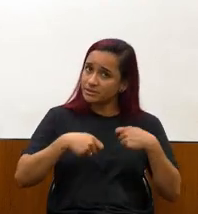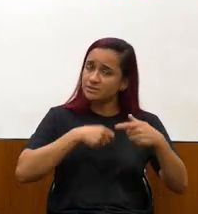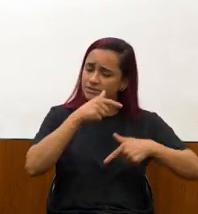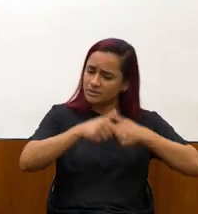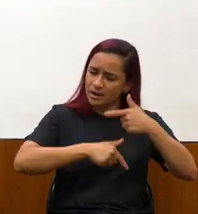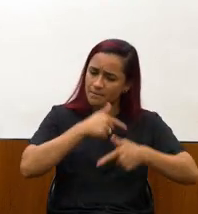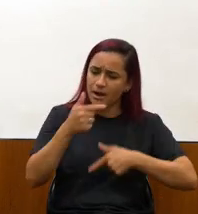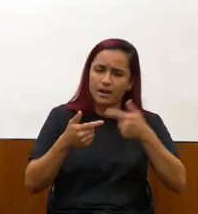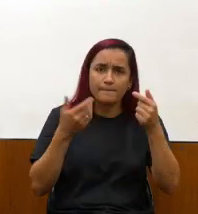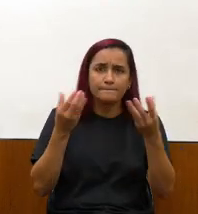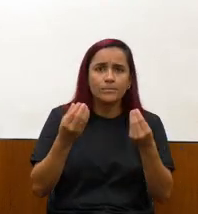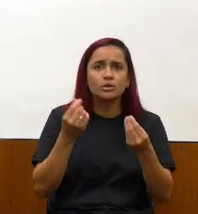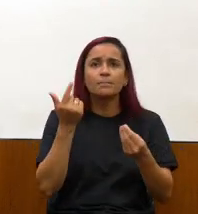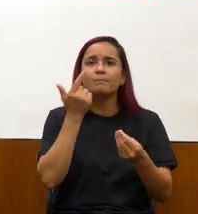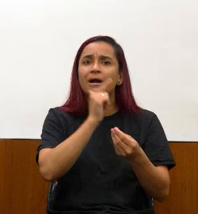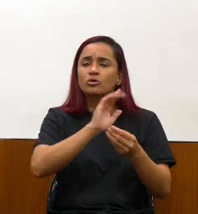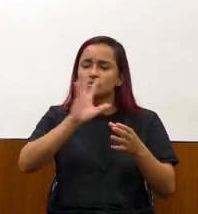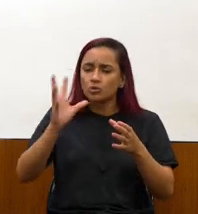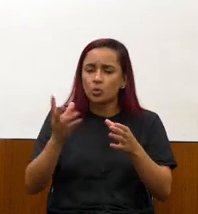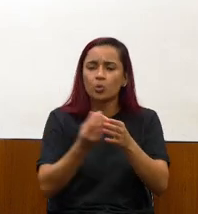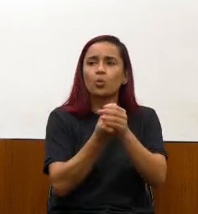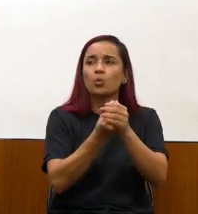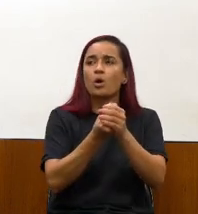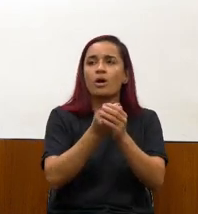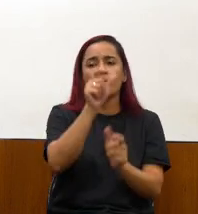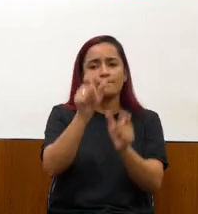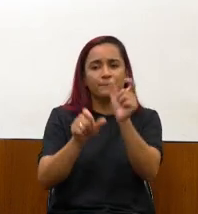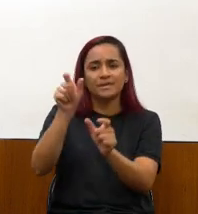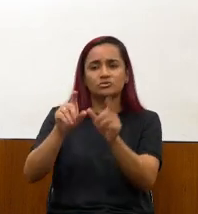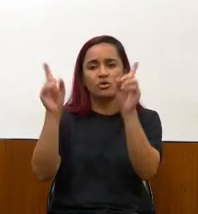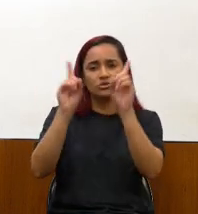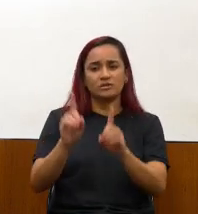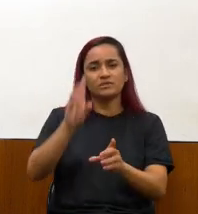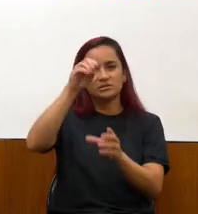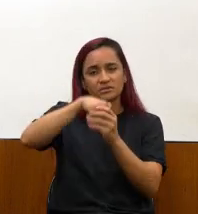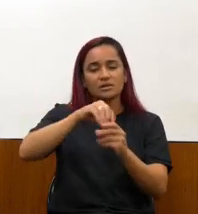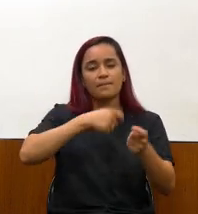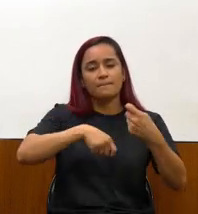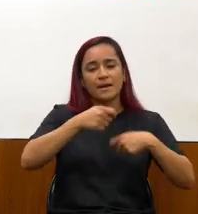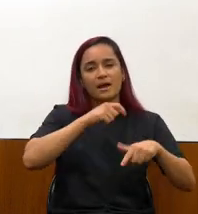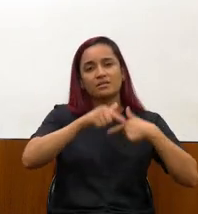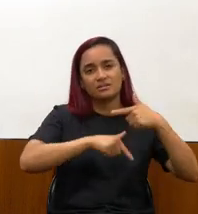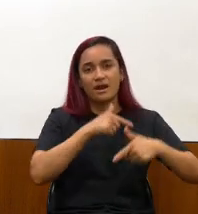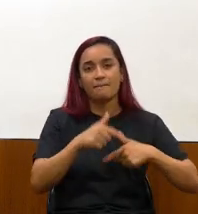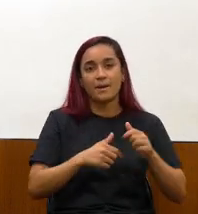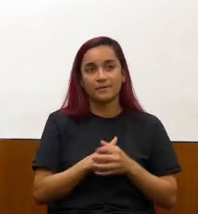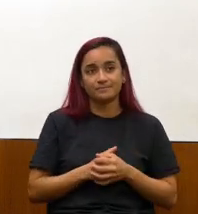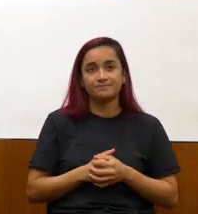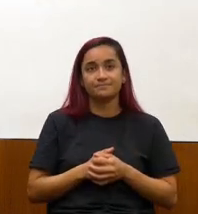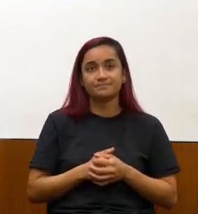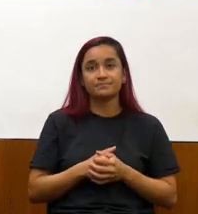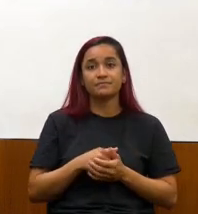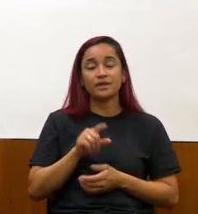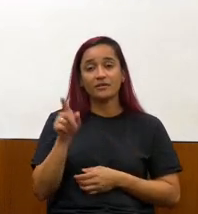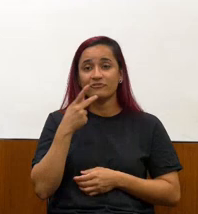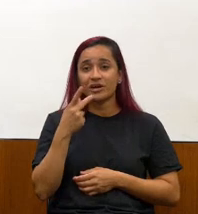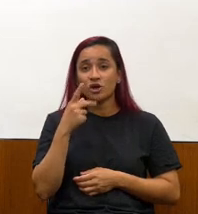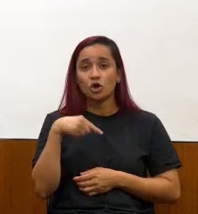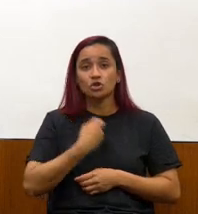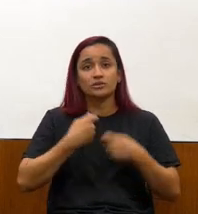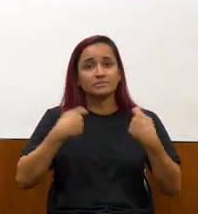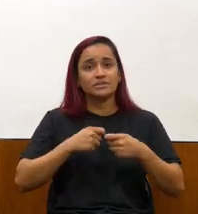da sociedade. O emprego é a meta maior, é a inclusão total. Ele disse aí que nós temos que trocar a